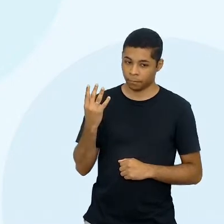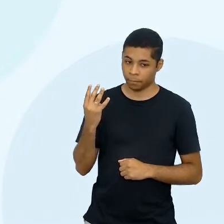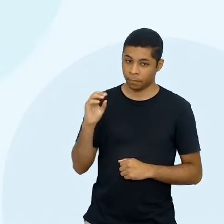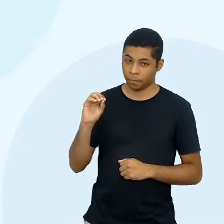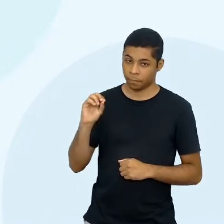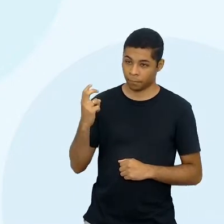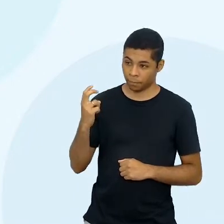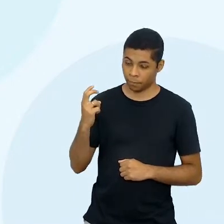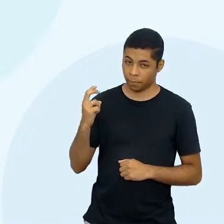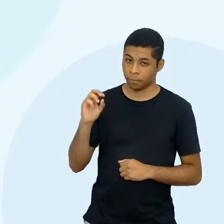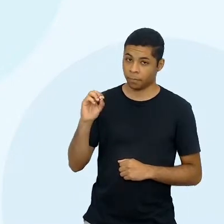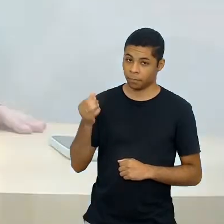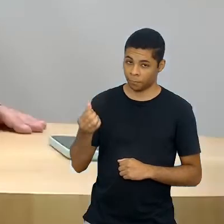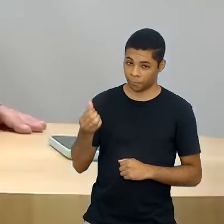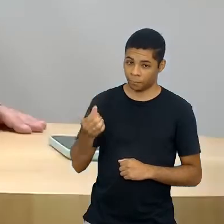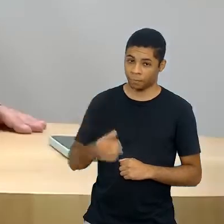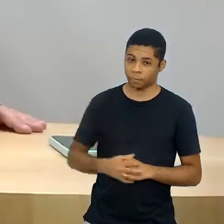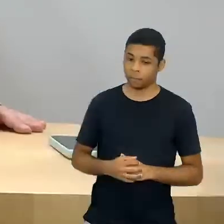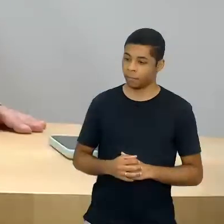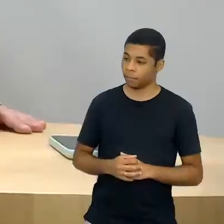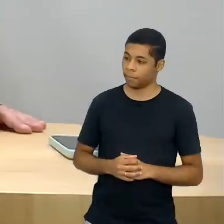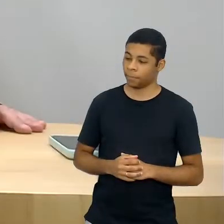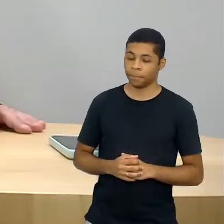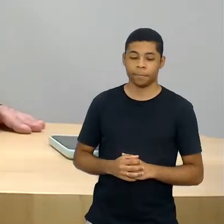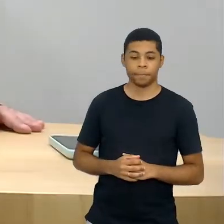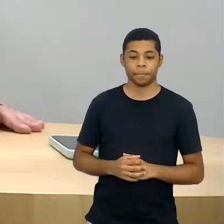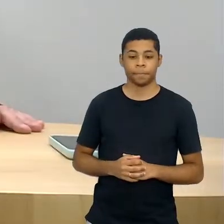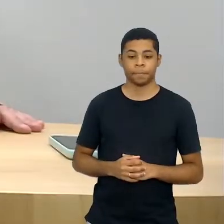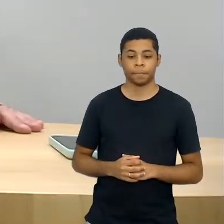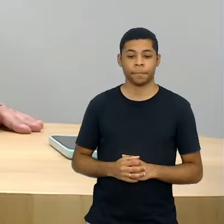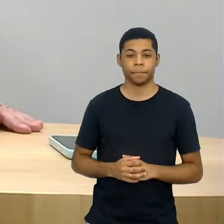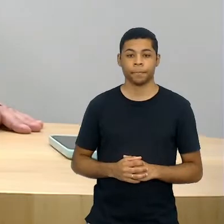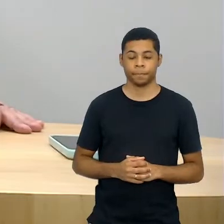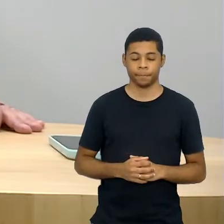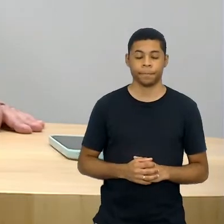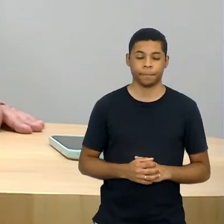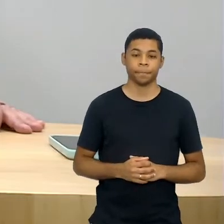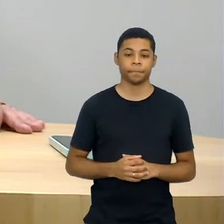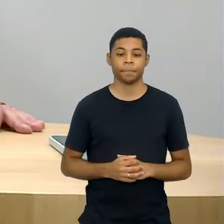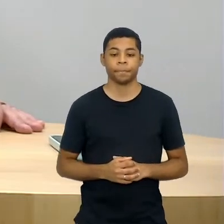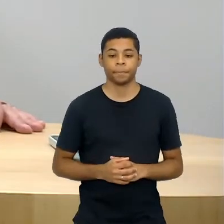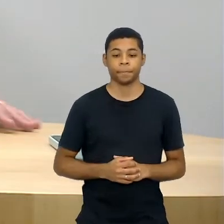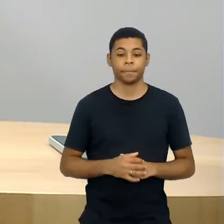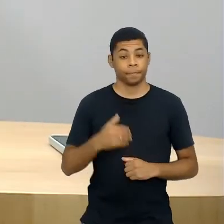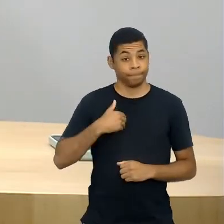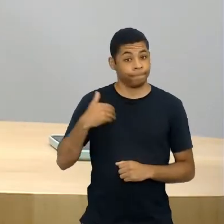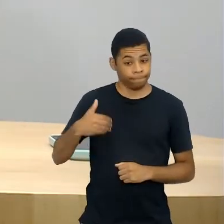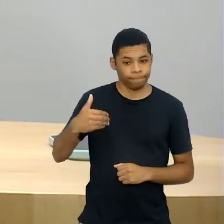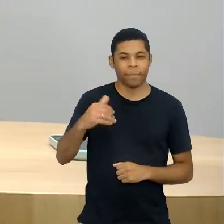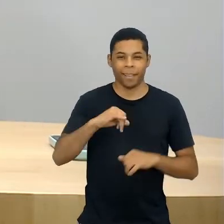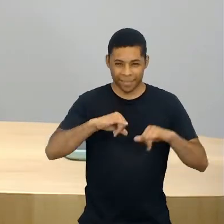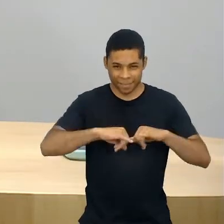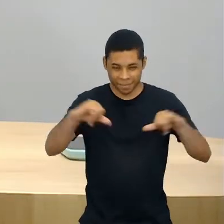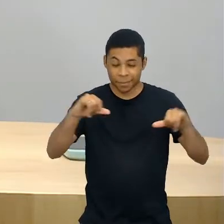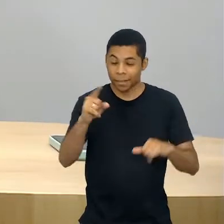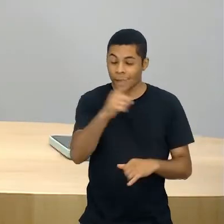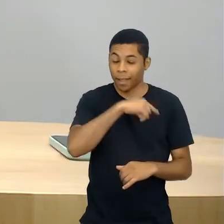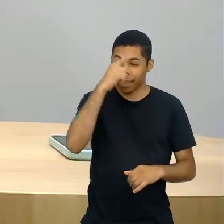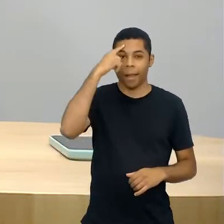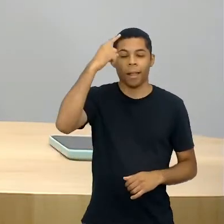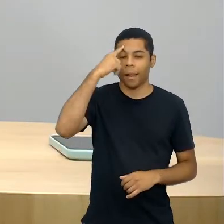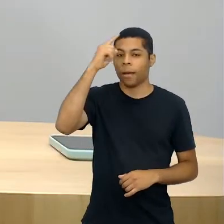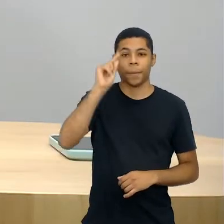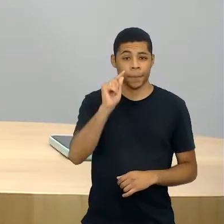04, 05 e 06. A gente tem que, eu sempre lembro para vocês, né, que nós sempre colocamos